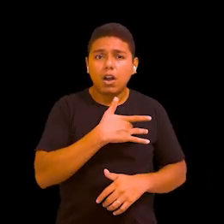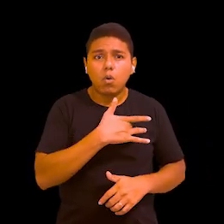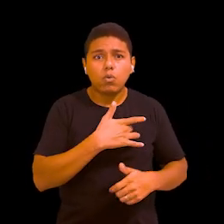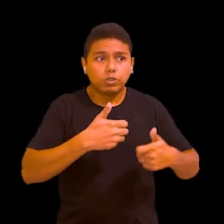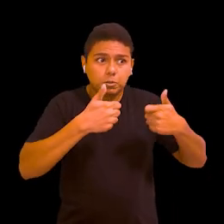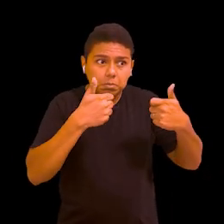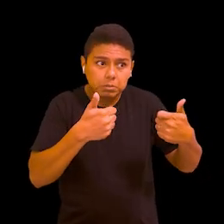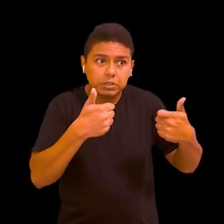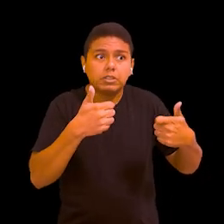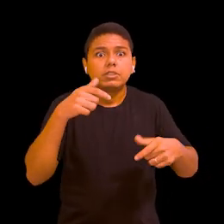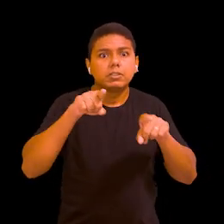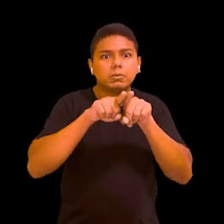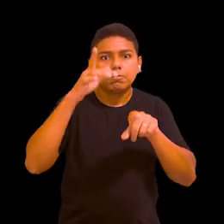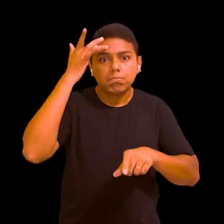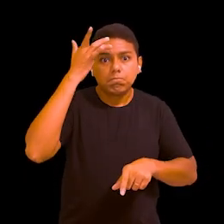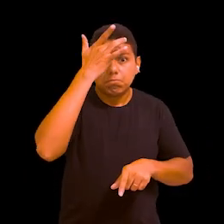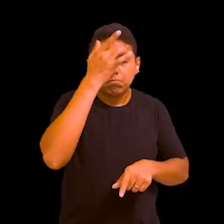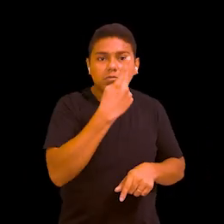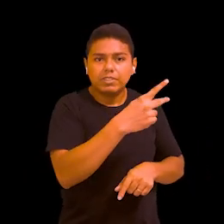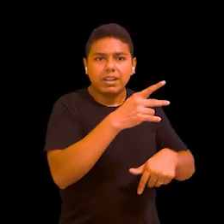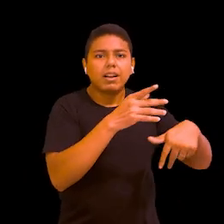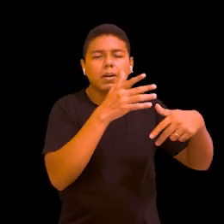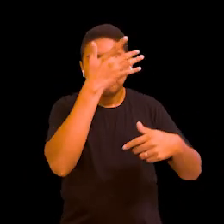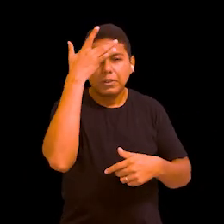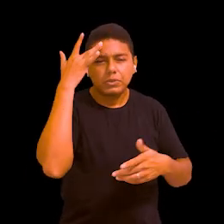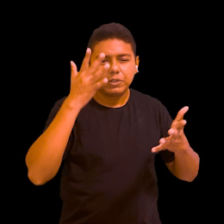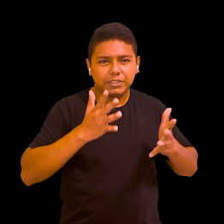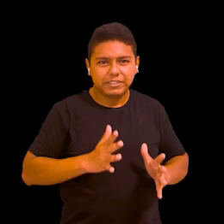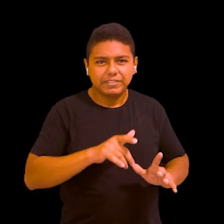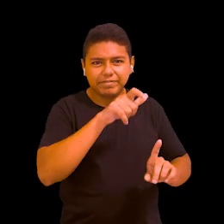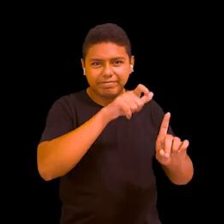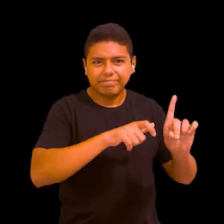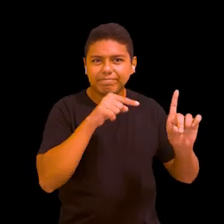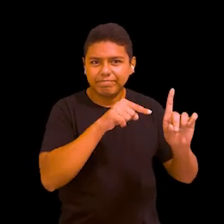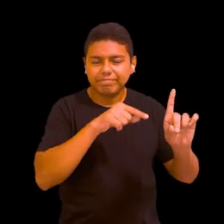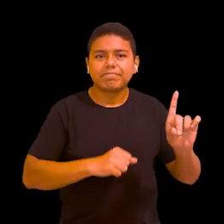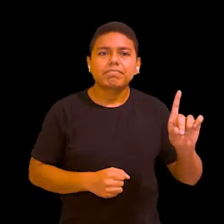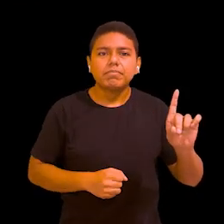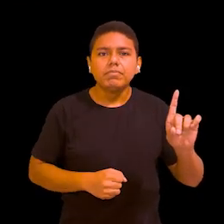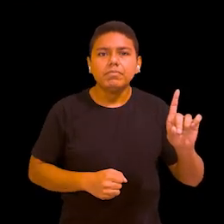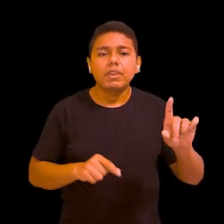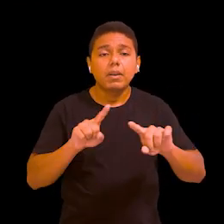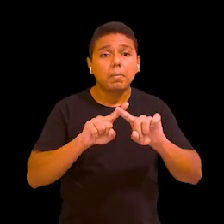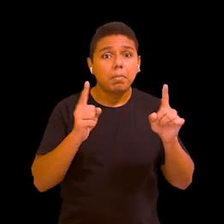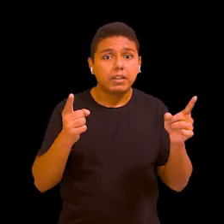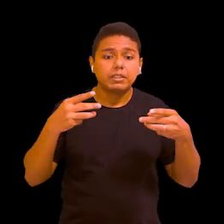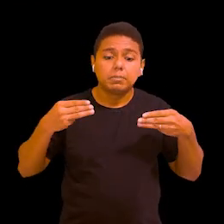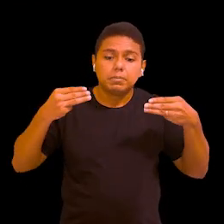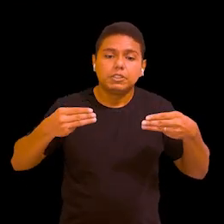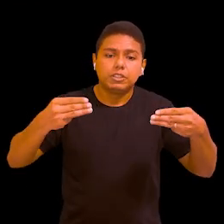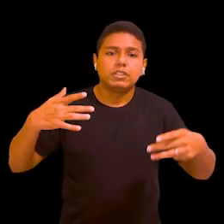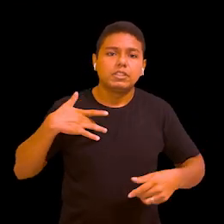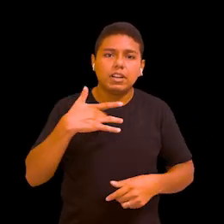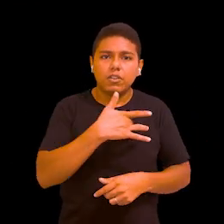de cada puérpera. No entanto, há uma definição, uma recomendação mínima do Ministério da